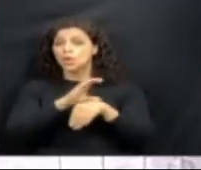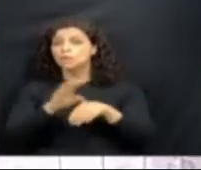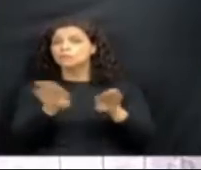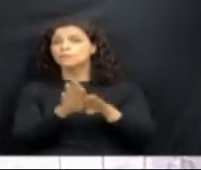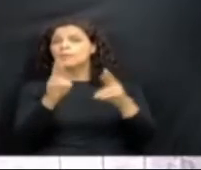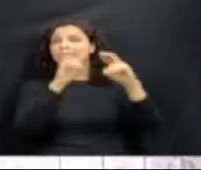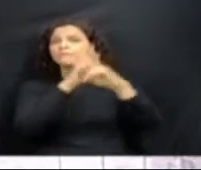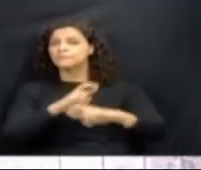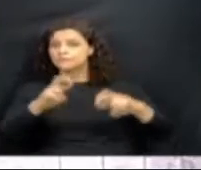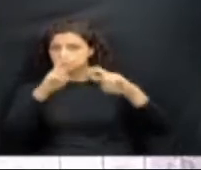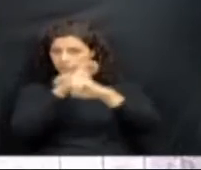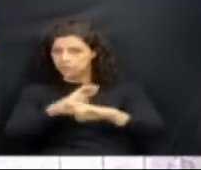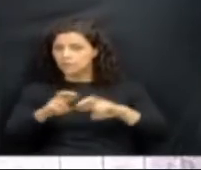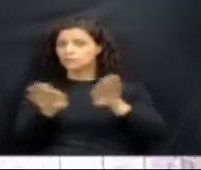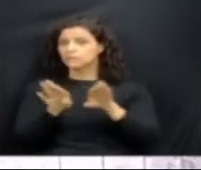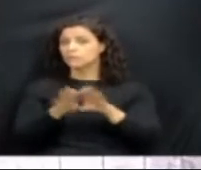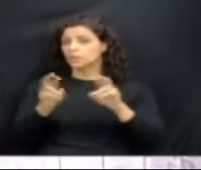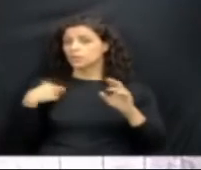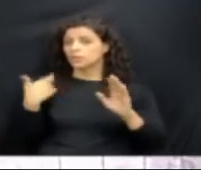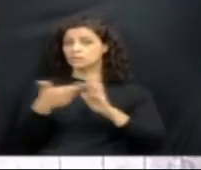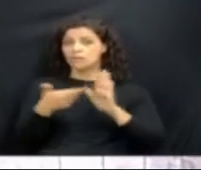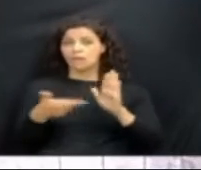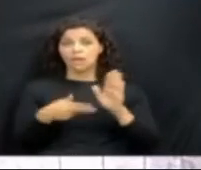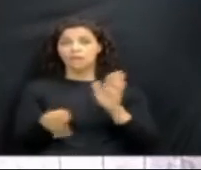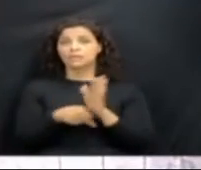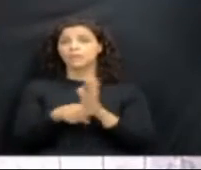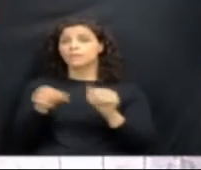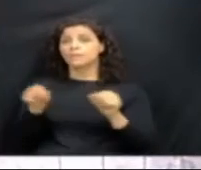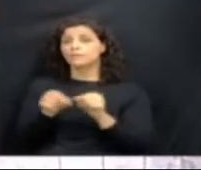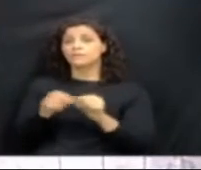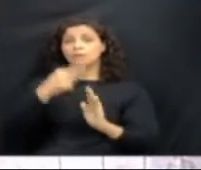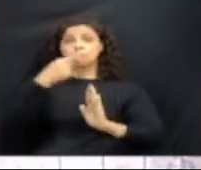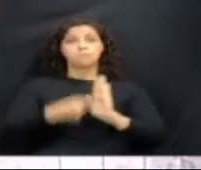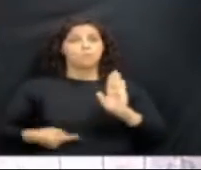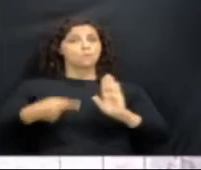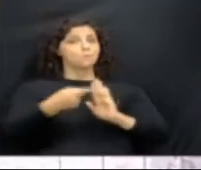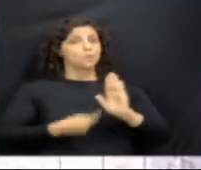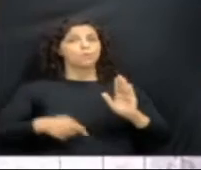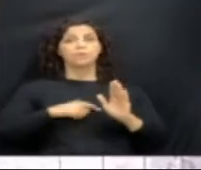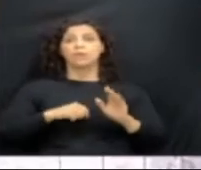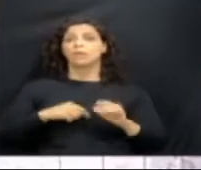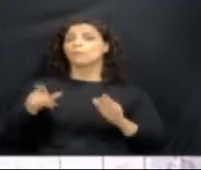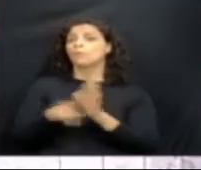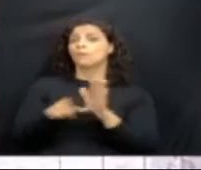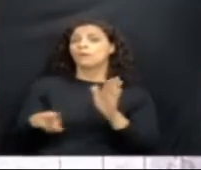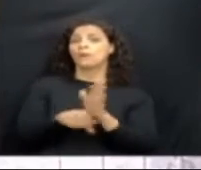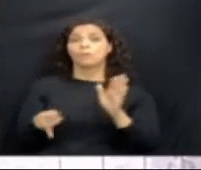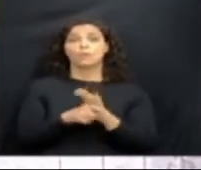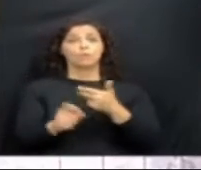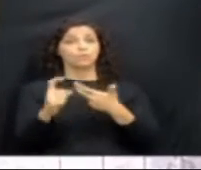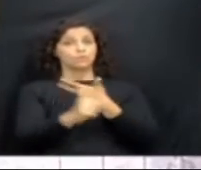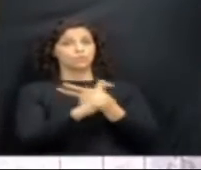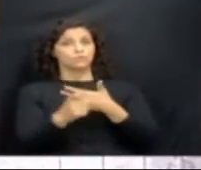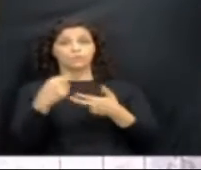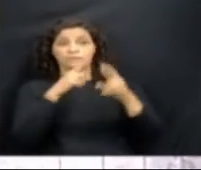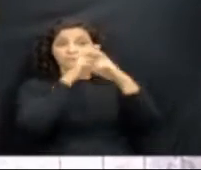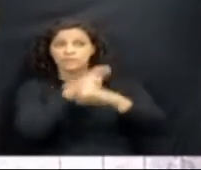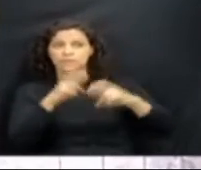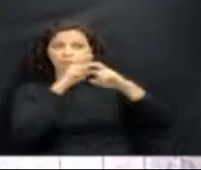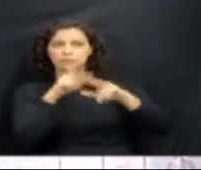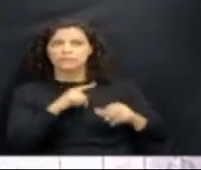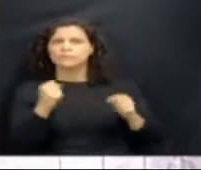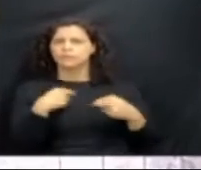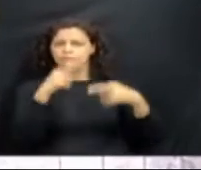para fiscalizar e competência para assustar os atos exorbitantes do Poder Executivo. Para fiscalizar,